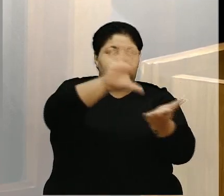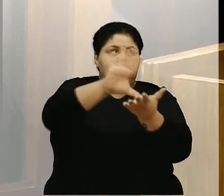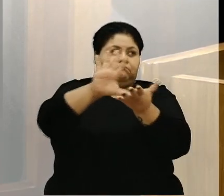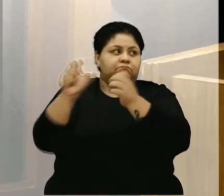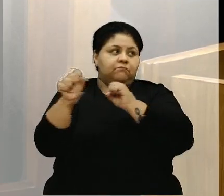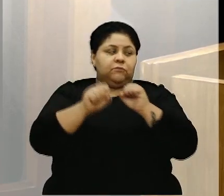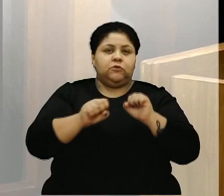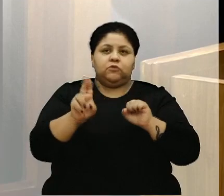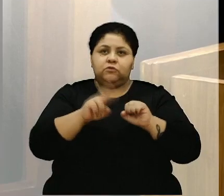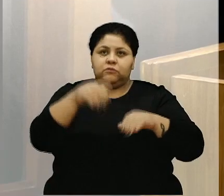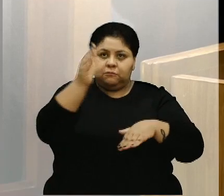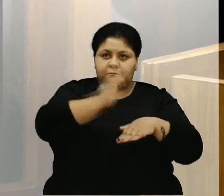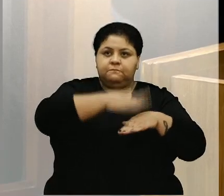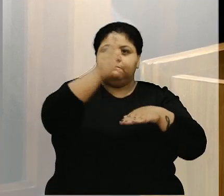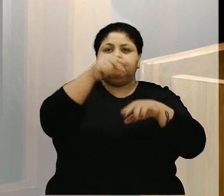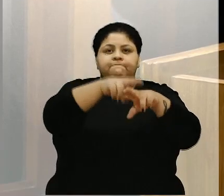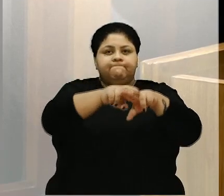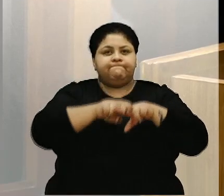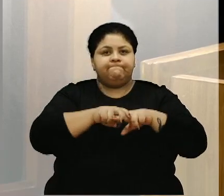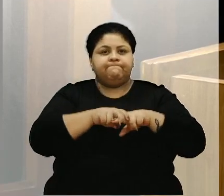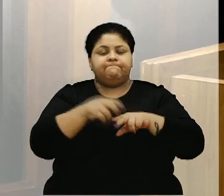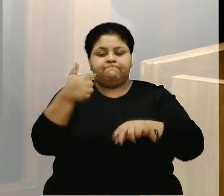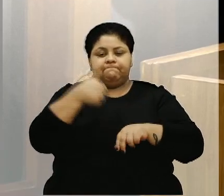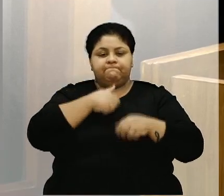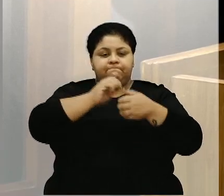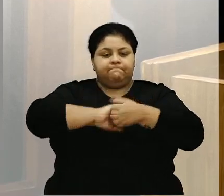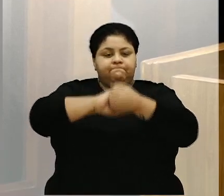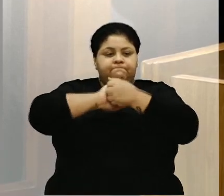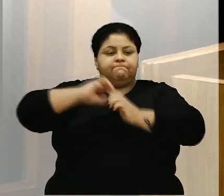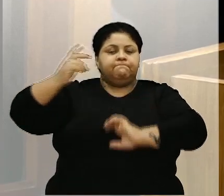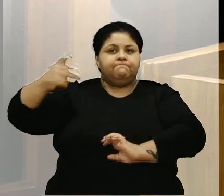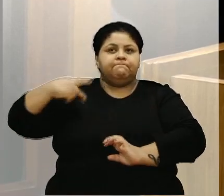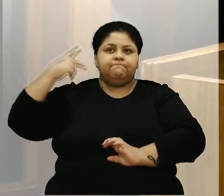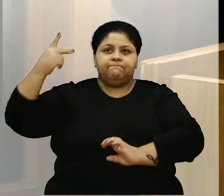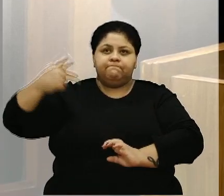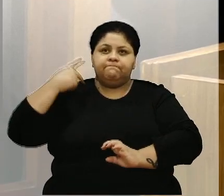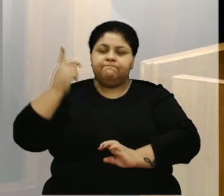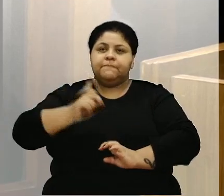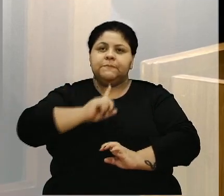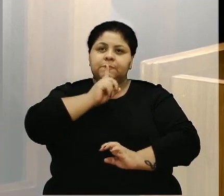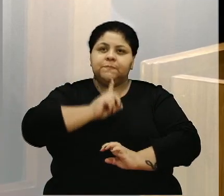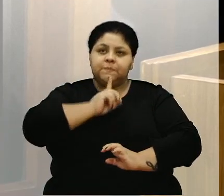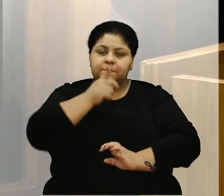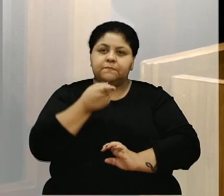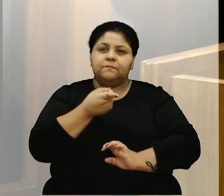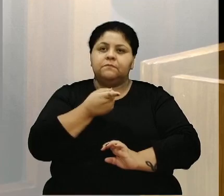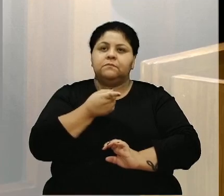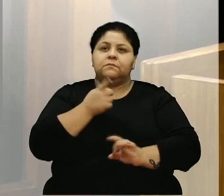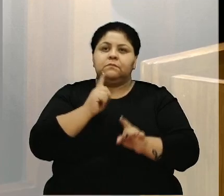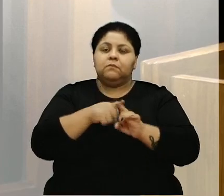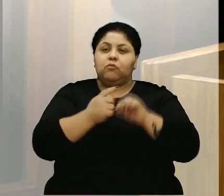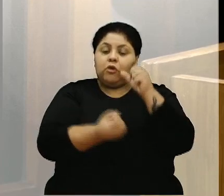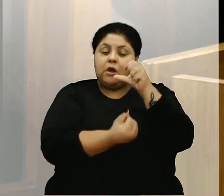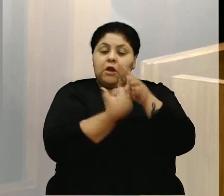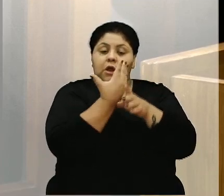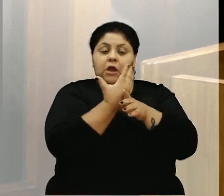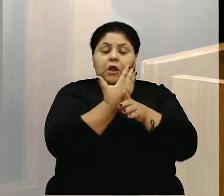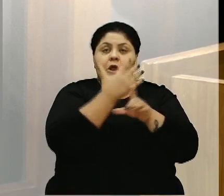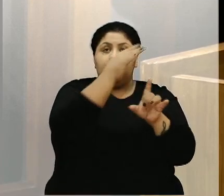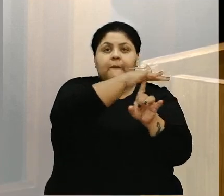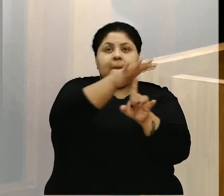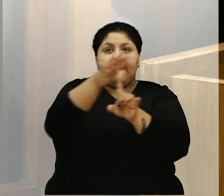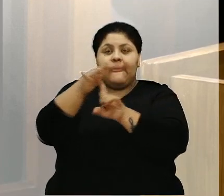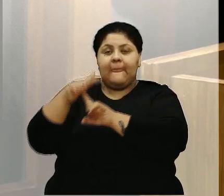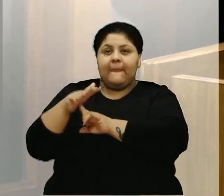muito mais. Por isso que eu estou cumprimentando o vereador Alberto Meneguzzi por instituir a Feira